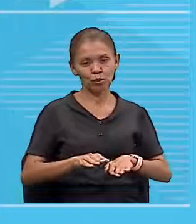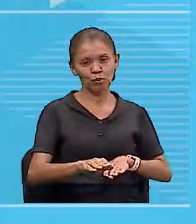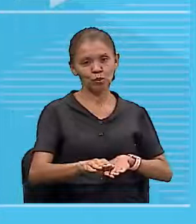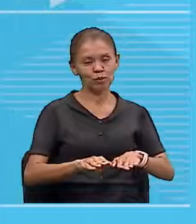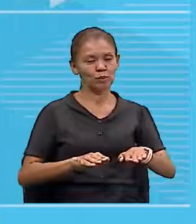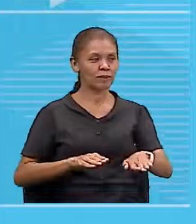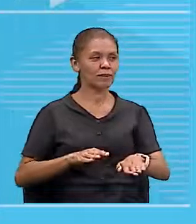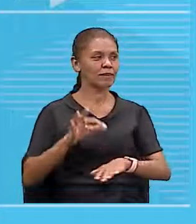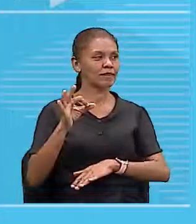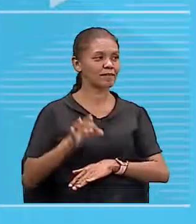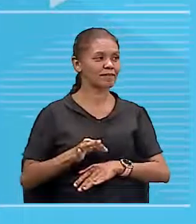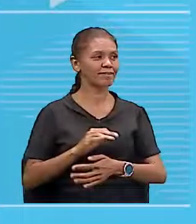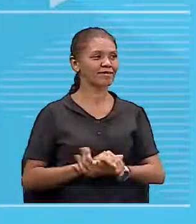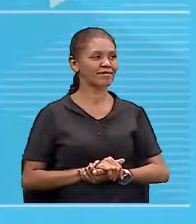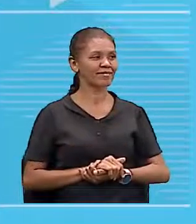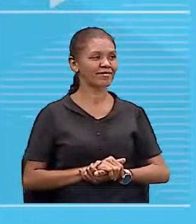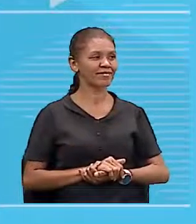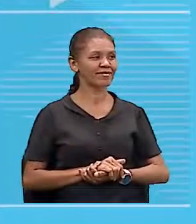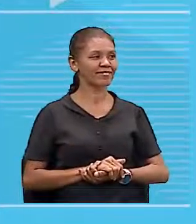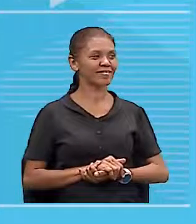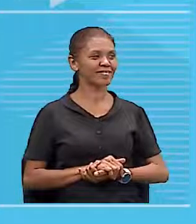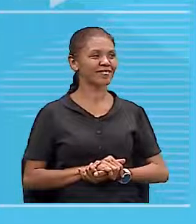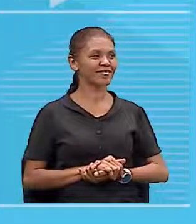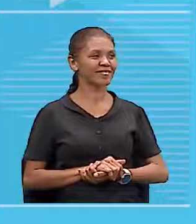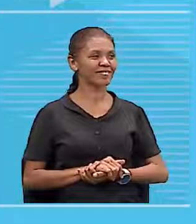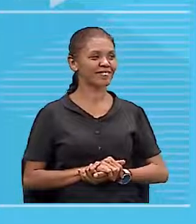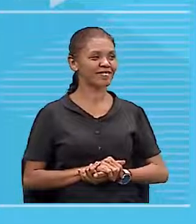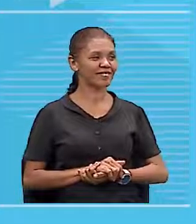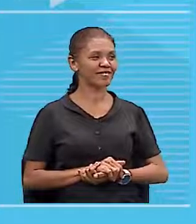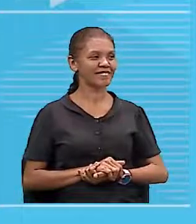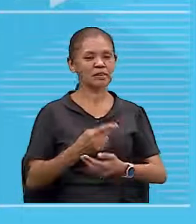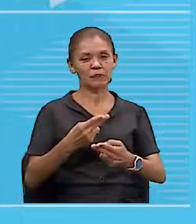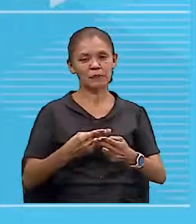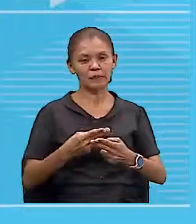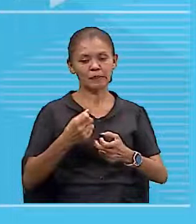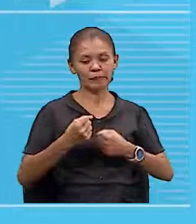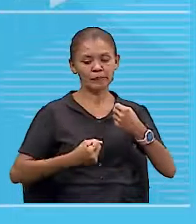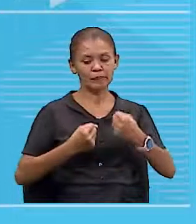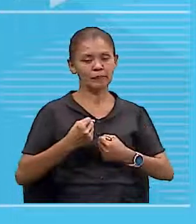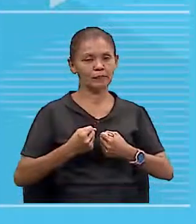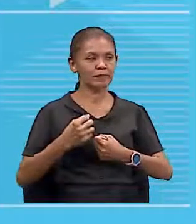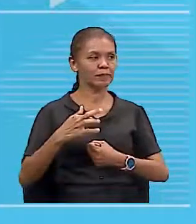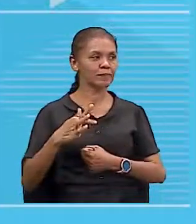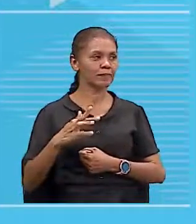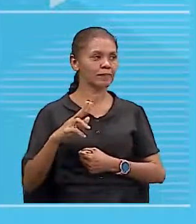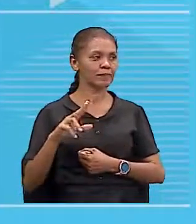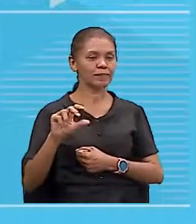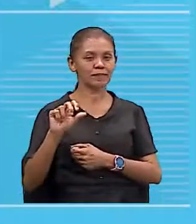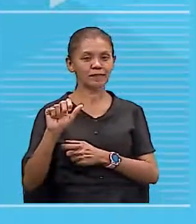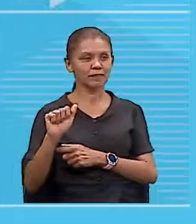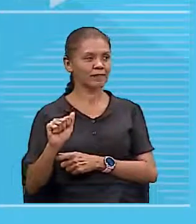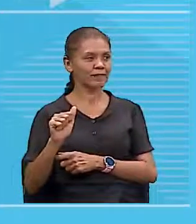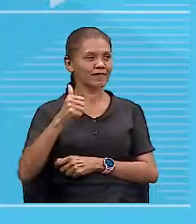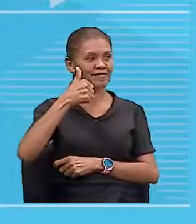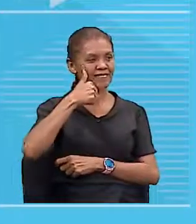meu amigo Foi Deus viu a gente pegou o Fusca da Dona Ferraz Dona